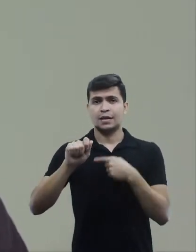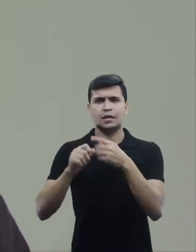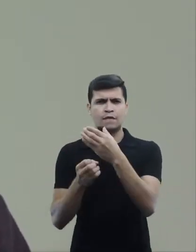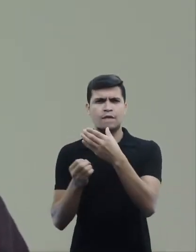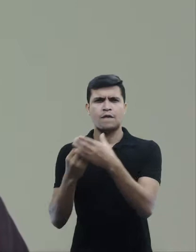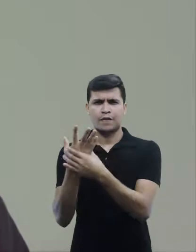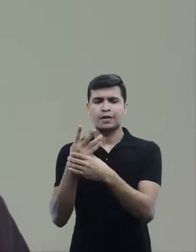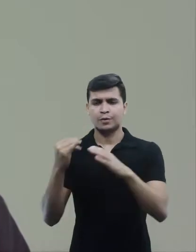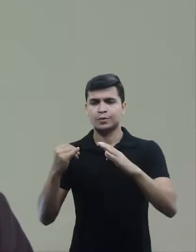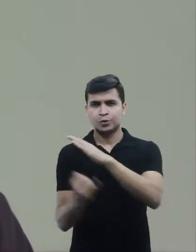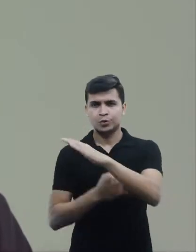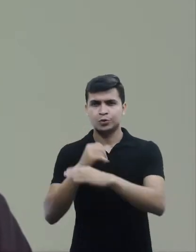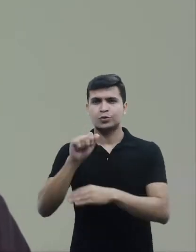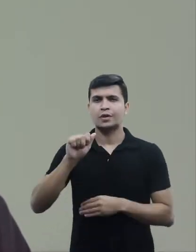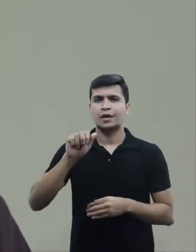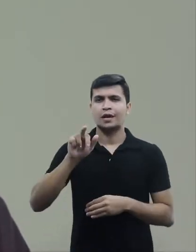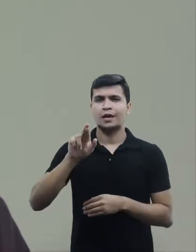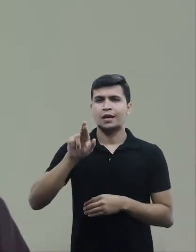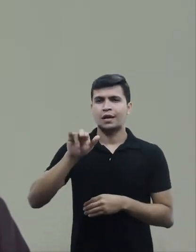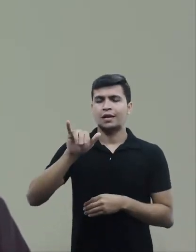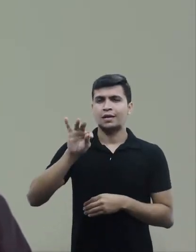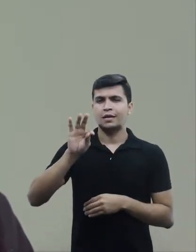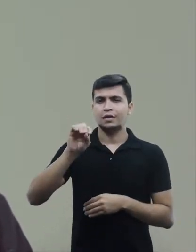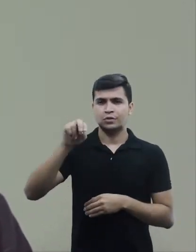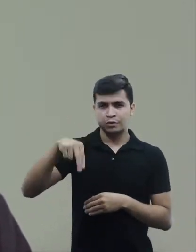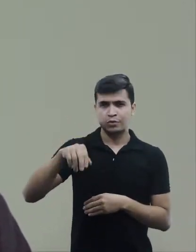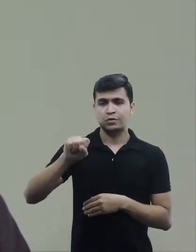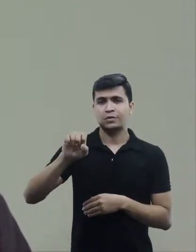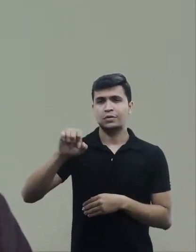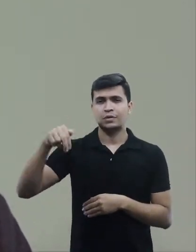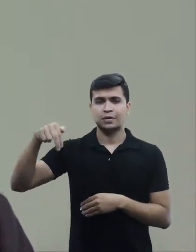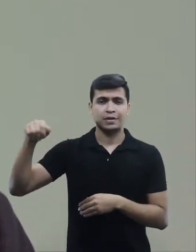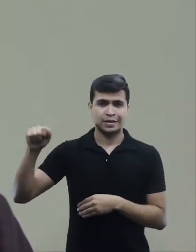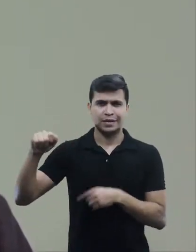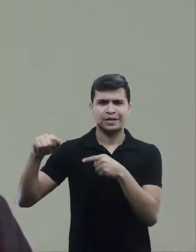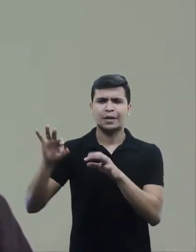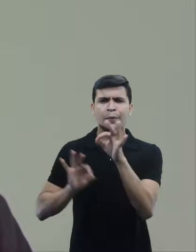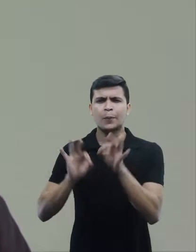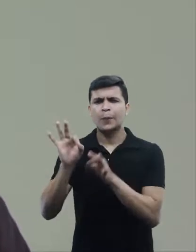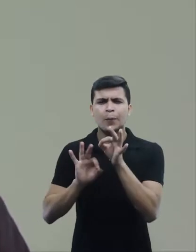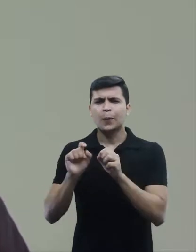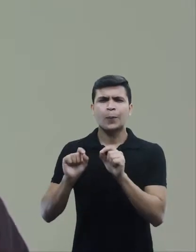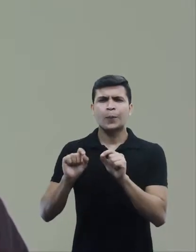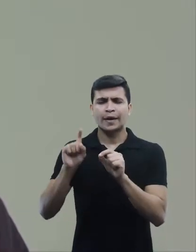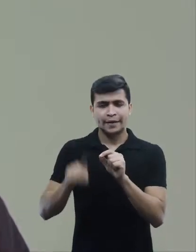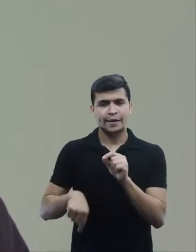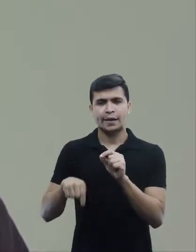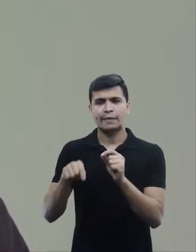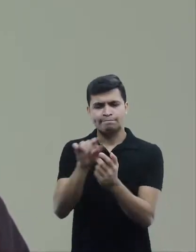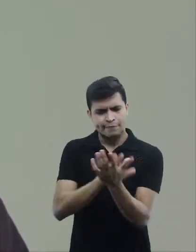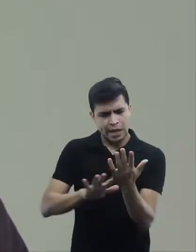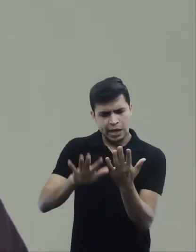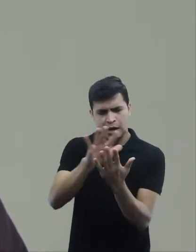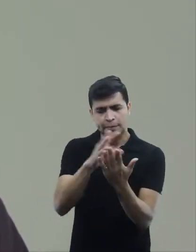SENA, desenvolvido pelo Instituto Ayrton Senna. Esse instrumento produz um mapa de como os estudantes